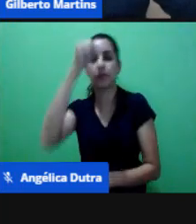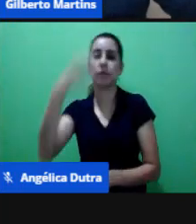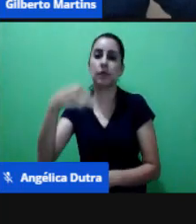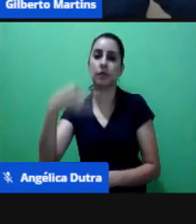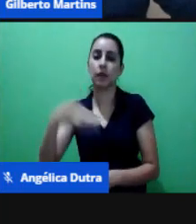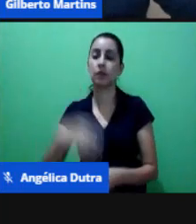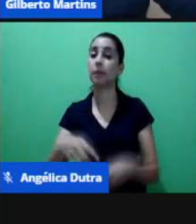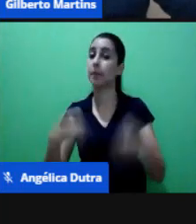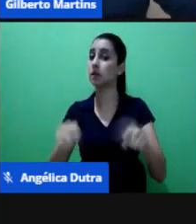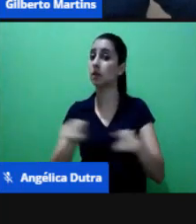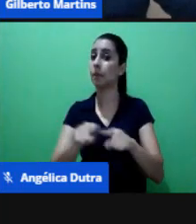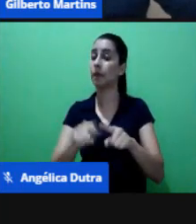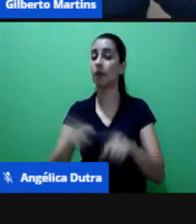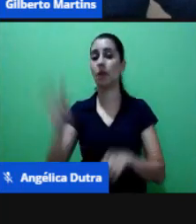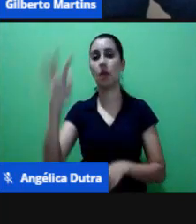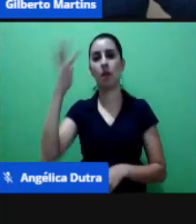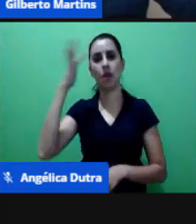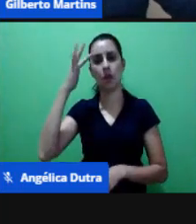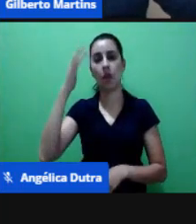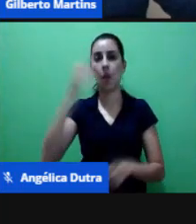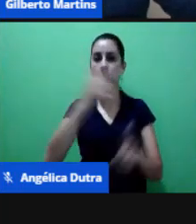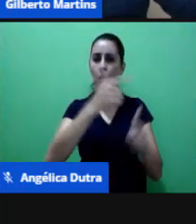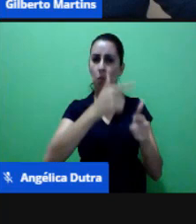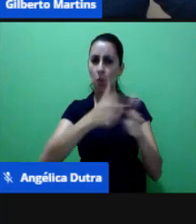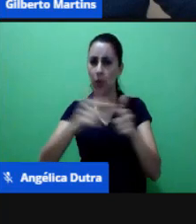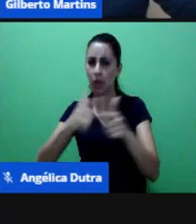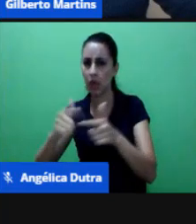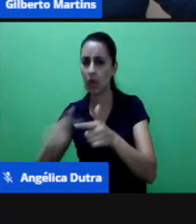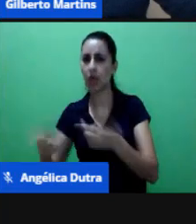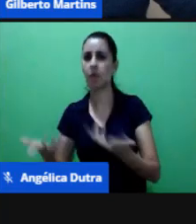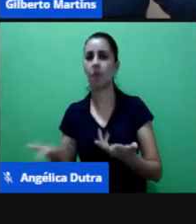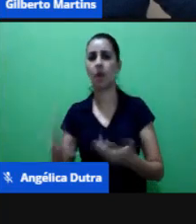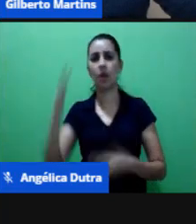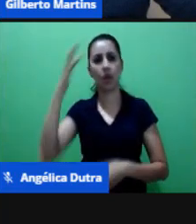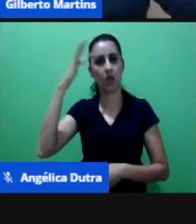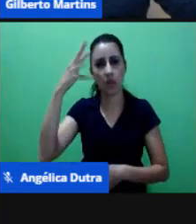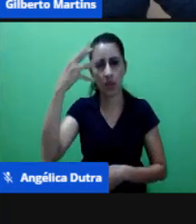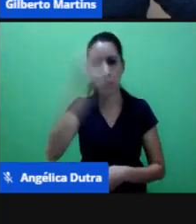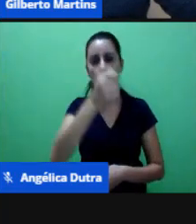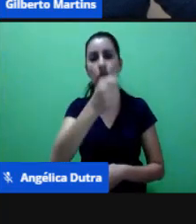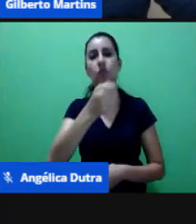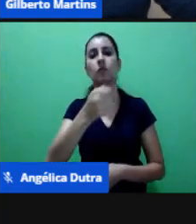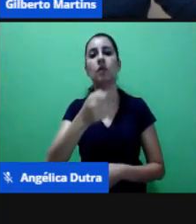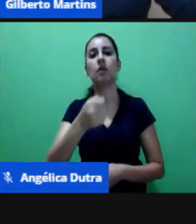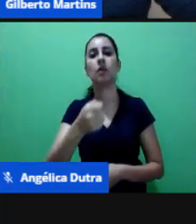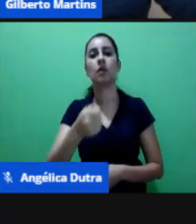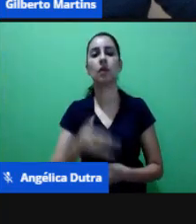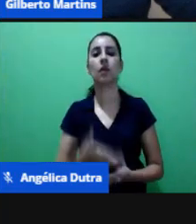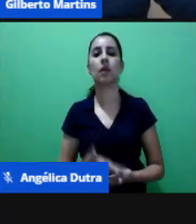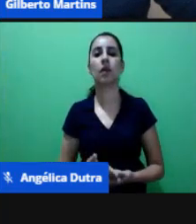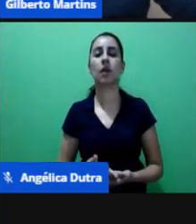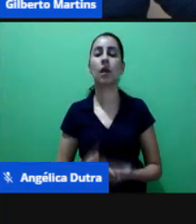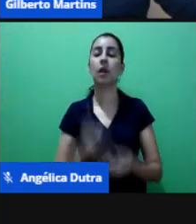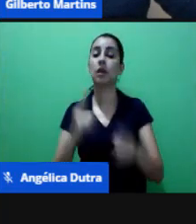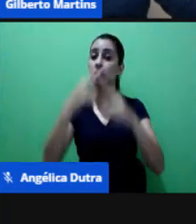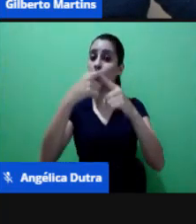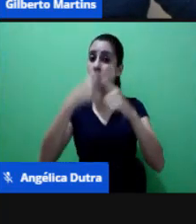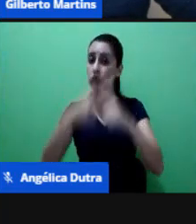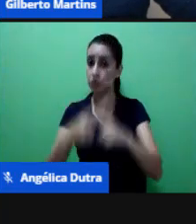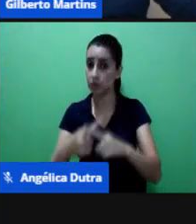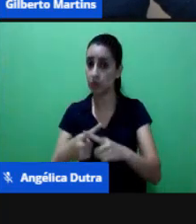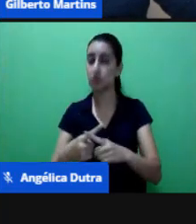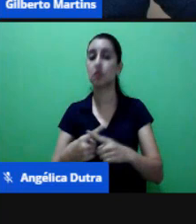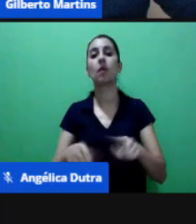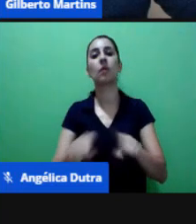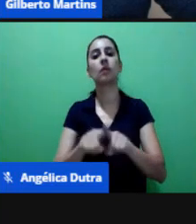Resolver e elaborar problemas que envolvam diferentes significados da multiplicação, fazendo uso